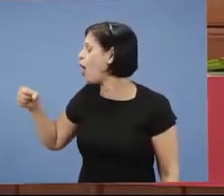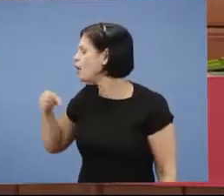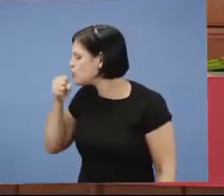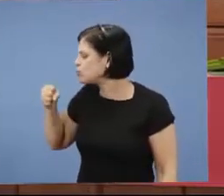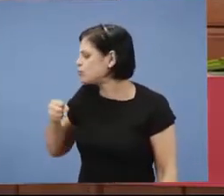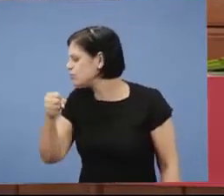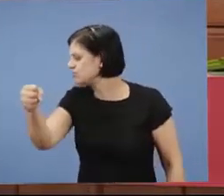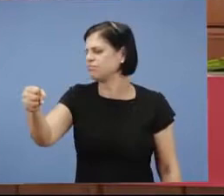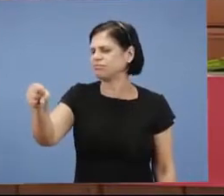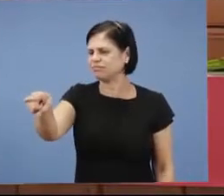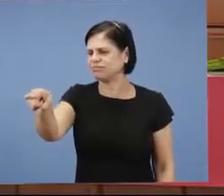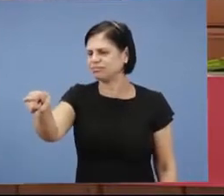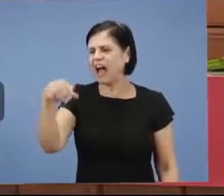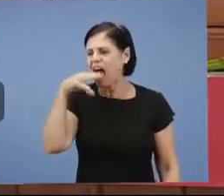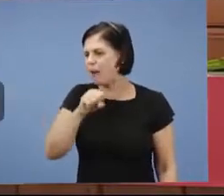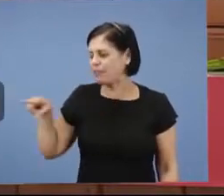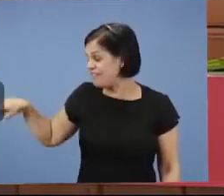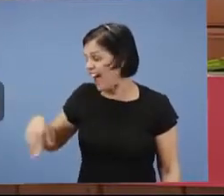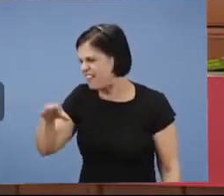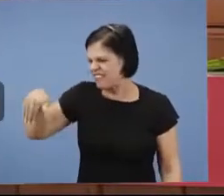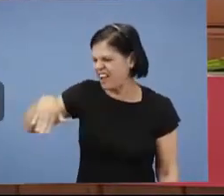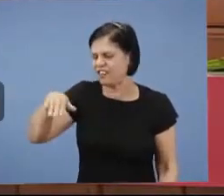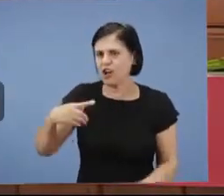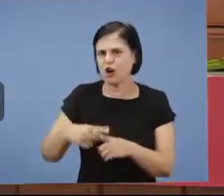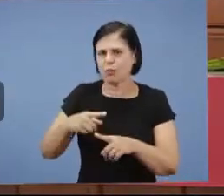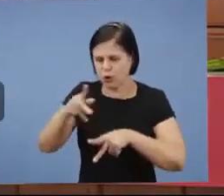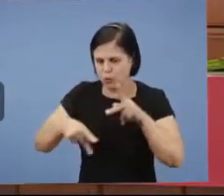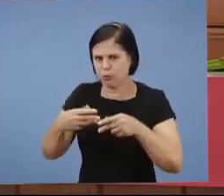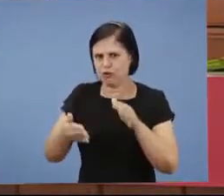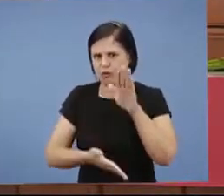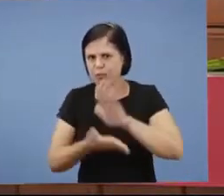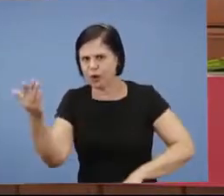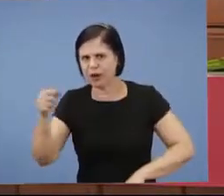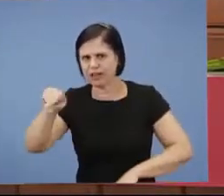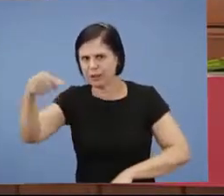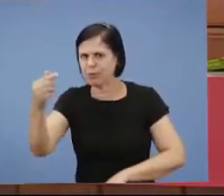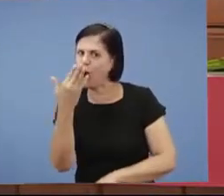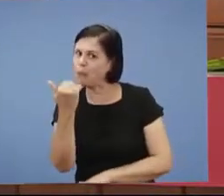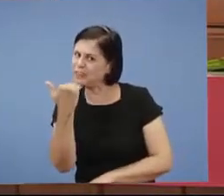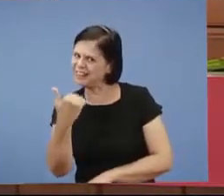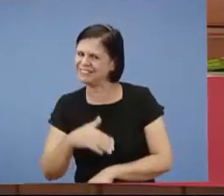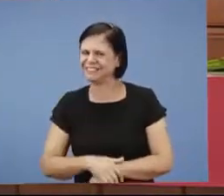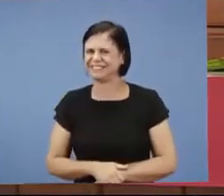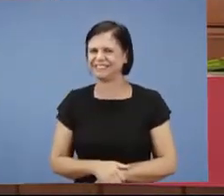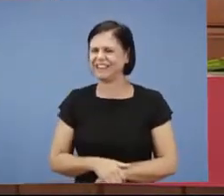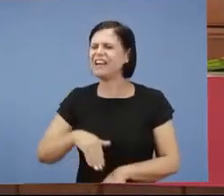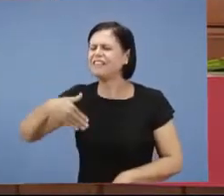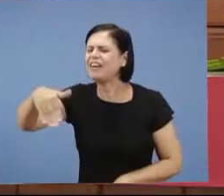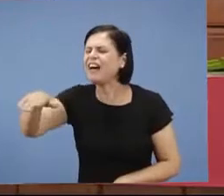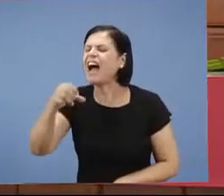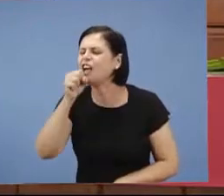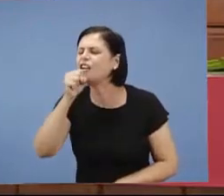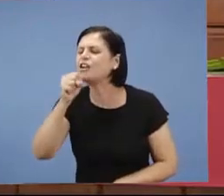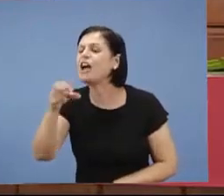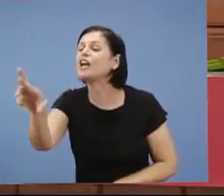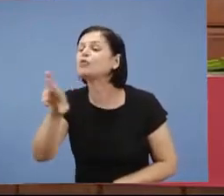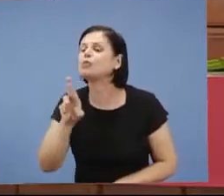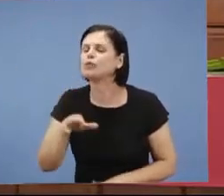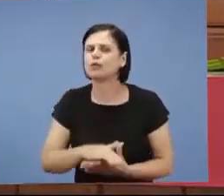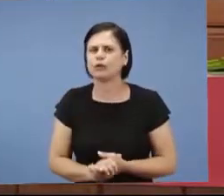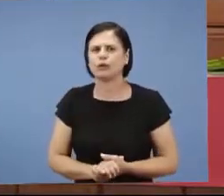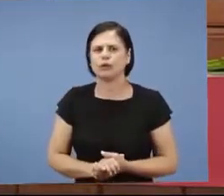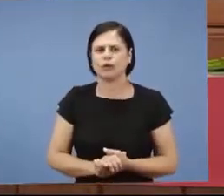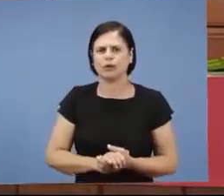dele. Bem rápido, porque o povo tem que ir embora para casa almoçar. Ah, responde, jovem.